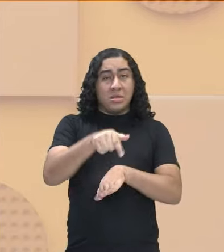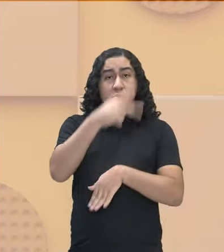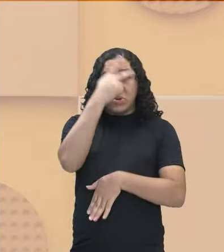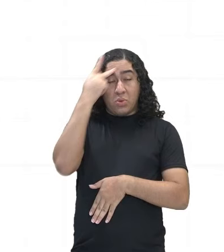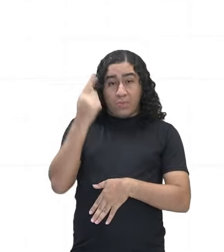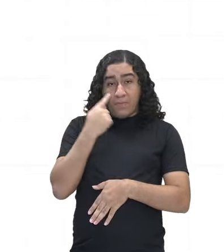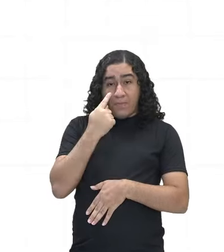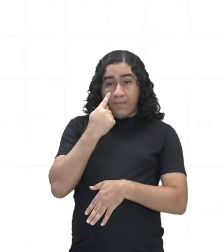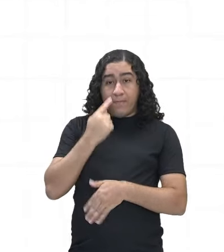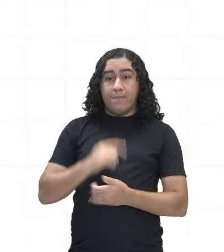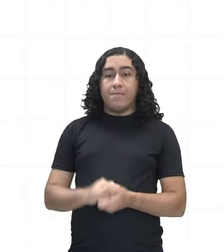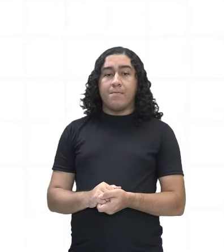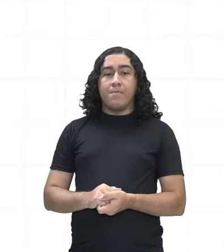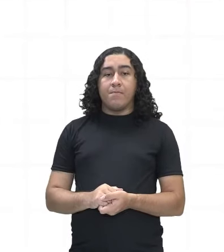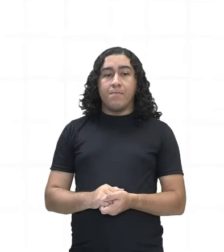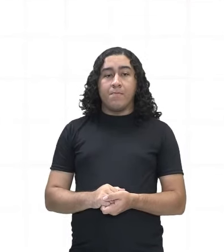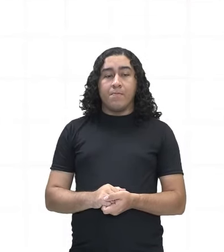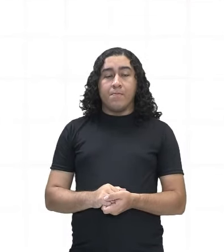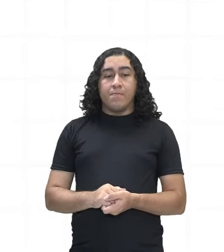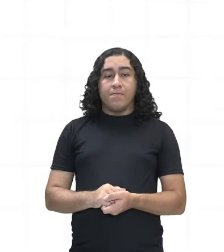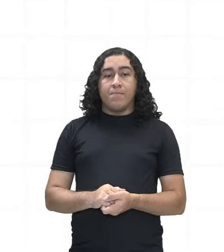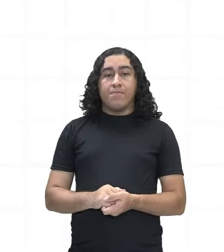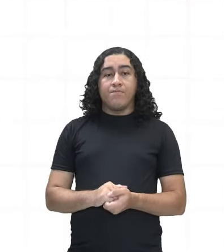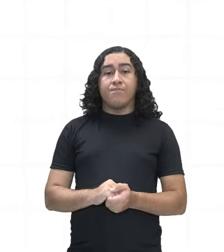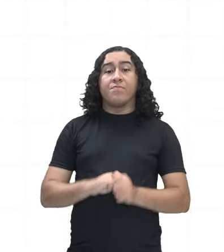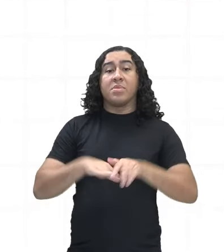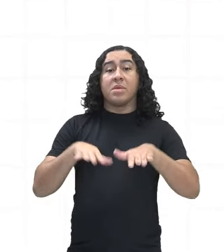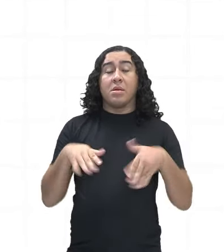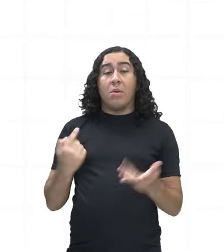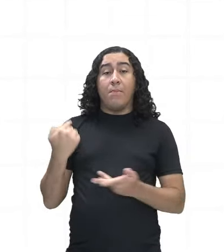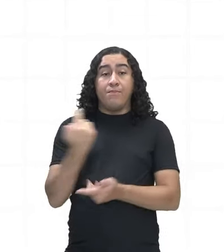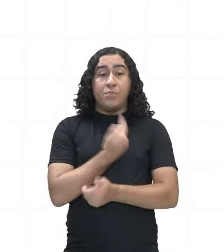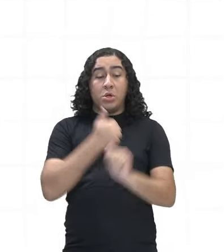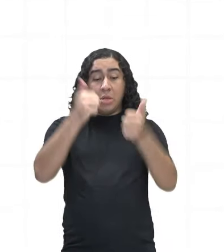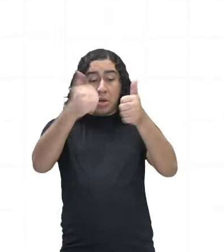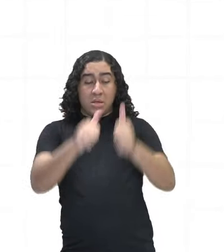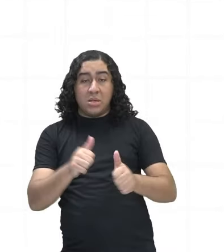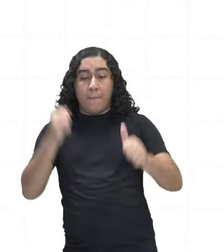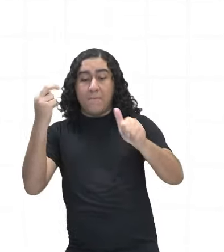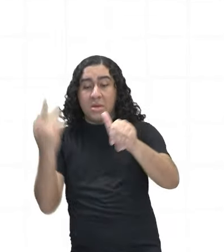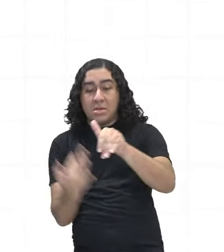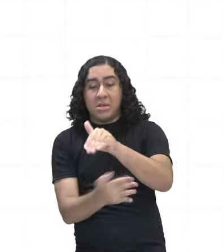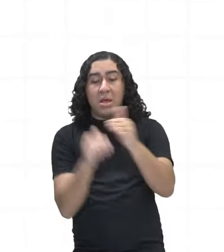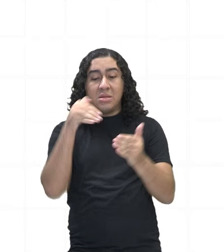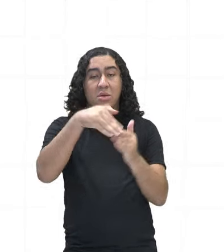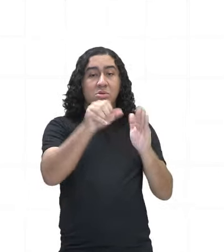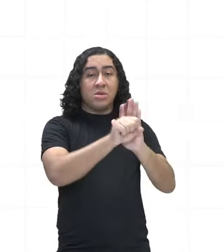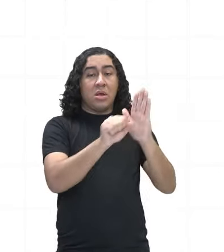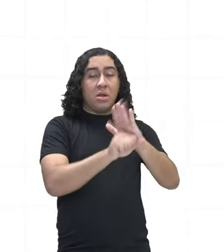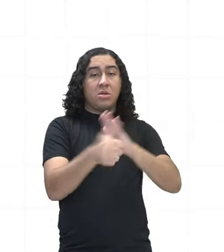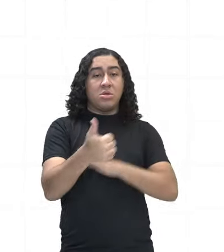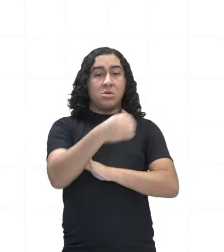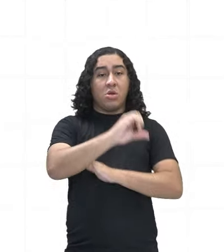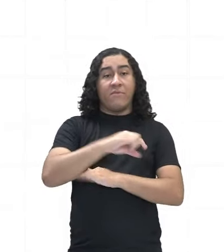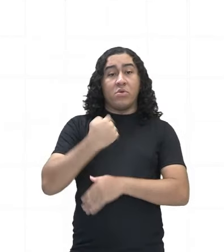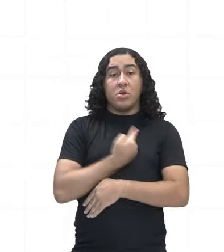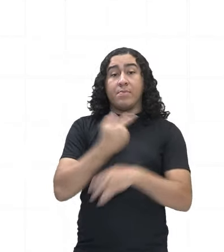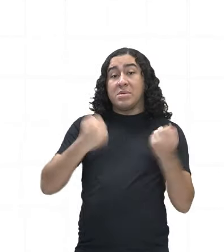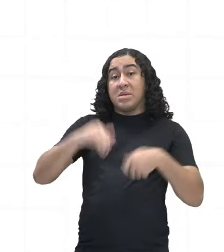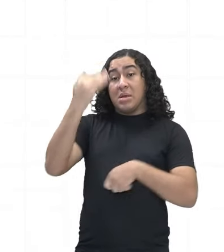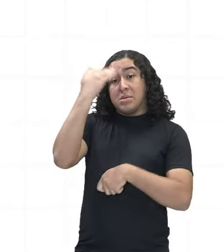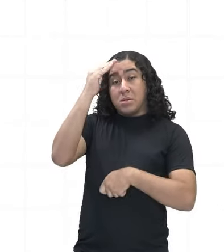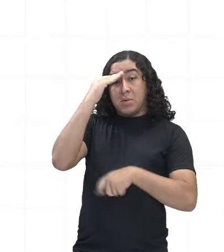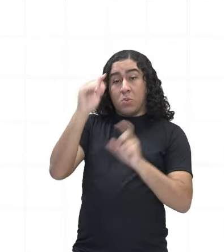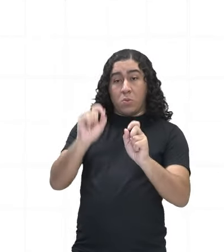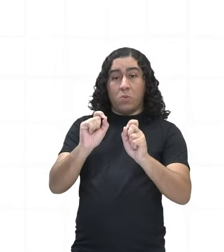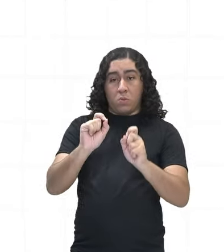acompanhe comigo bem quando a gente tá como a gente tá analisando os fluxos migratórios até o século XIX a gente tem que ter tem que entender perdão que